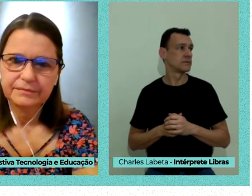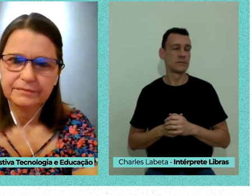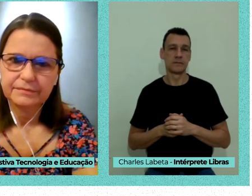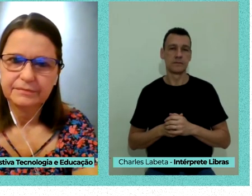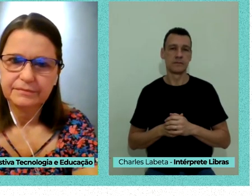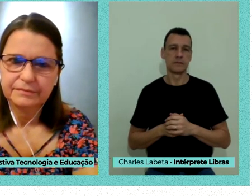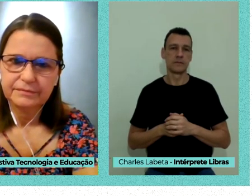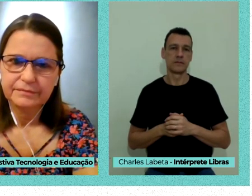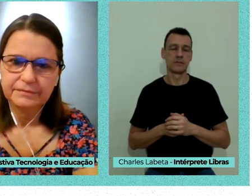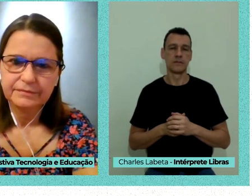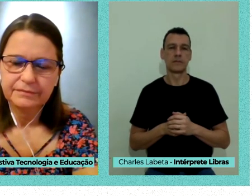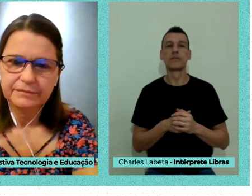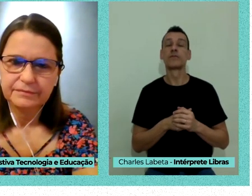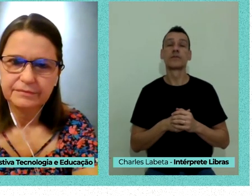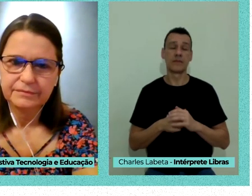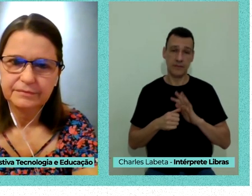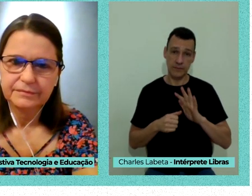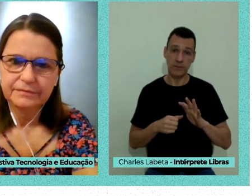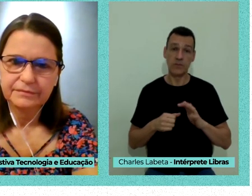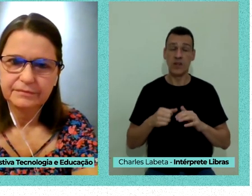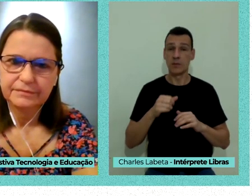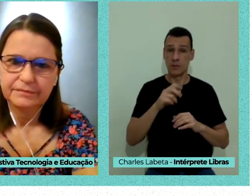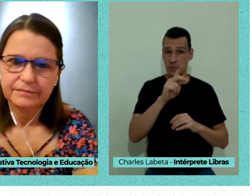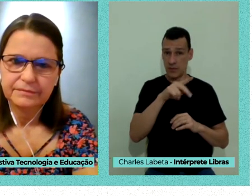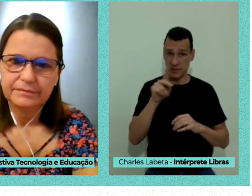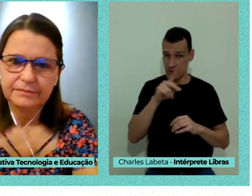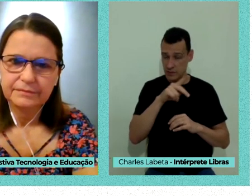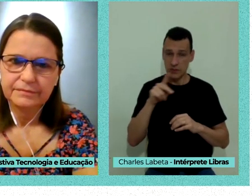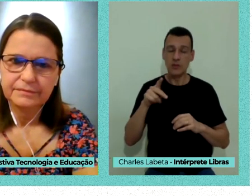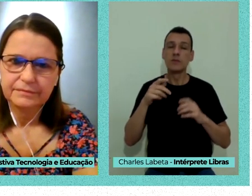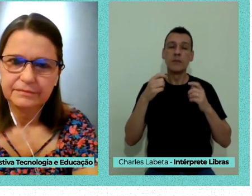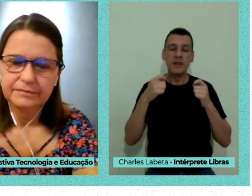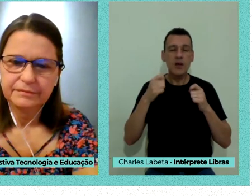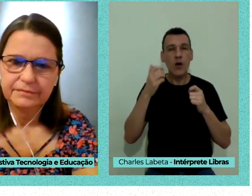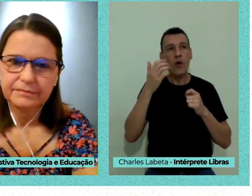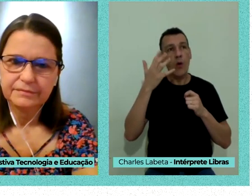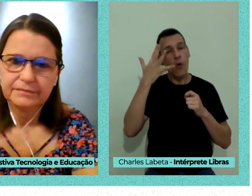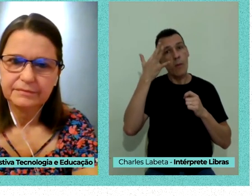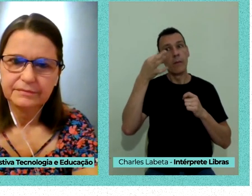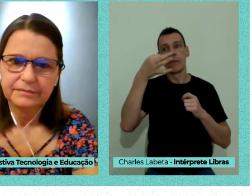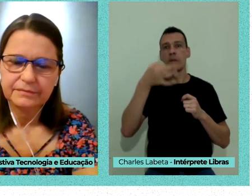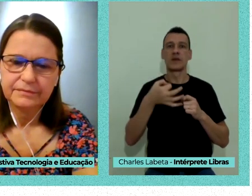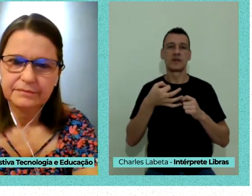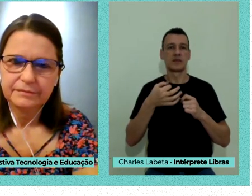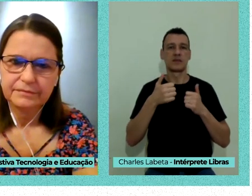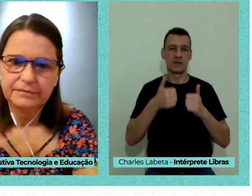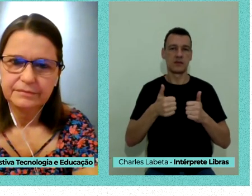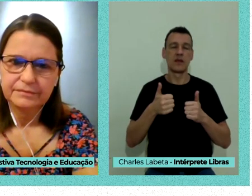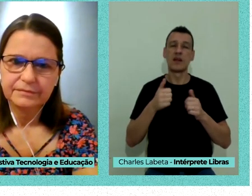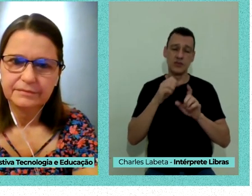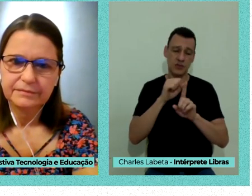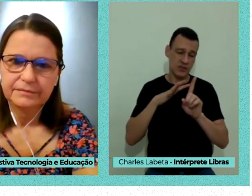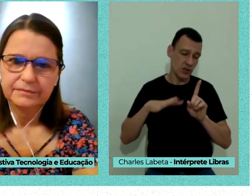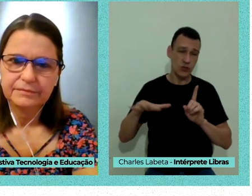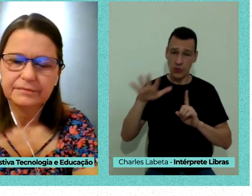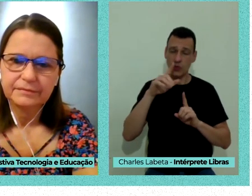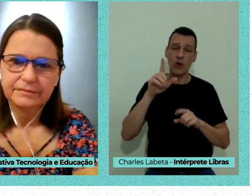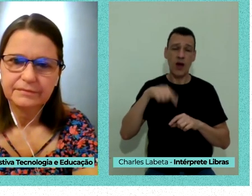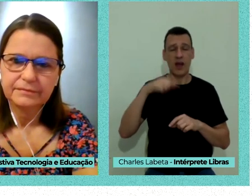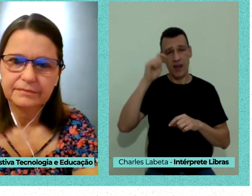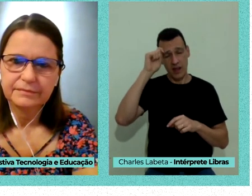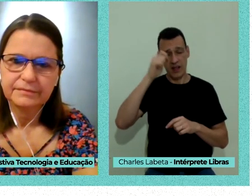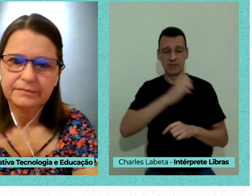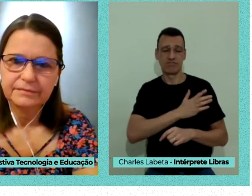Os professores precisam compreender que, de alguma forma, a nossa sociedade é racista e que, por muitos,